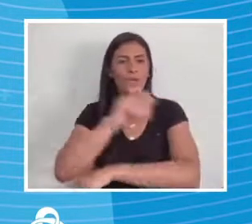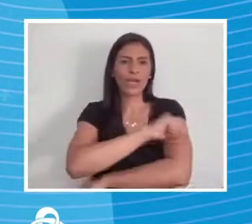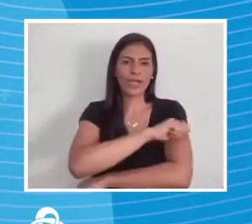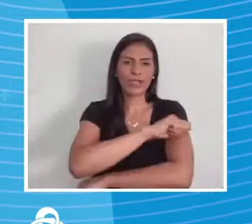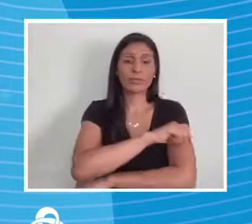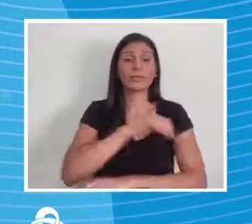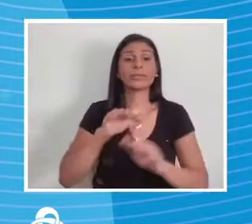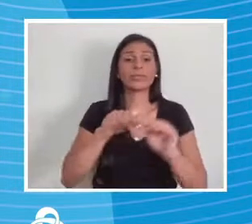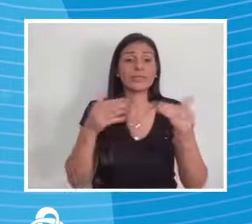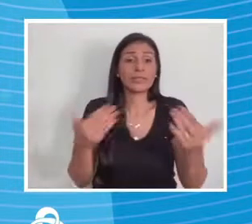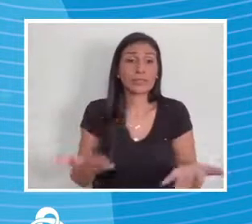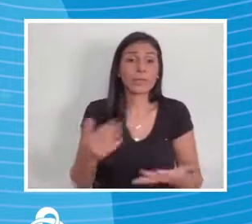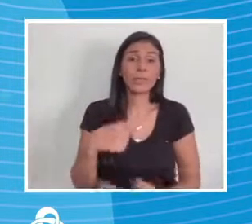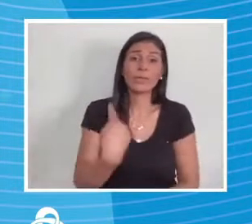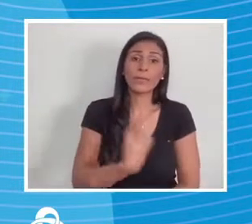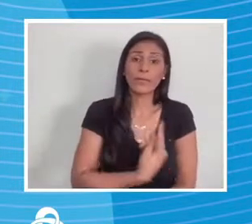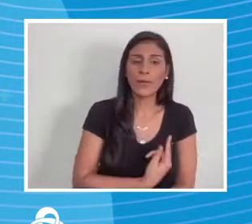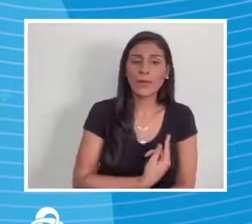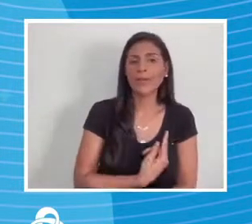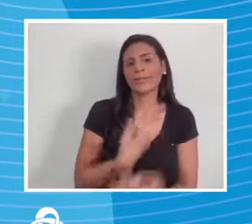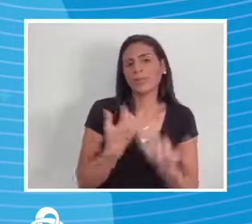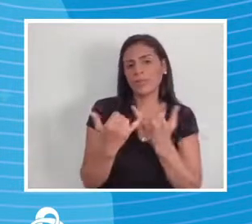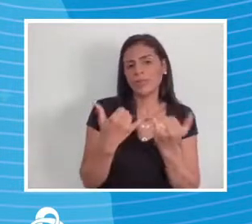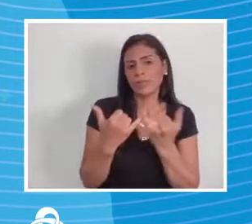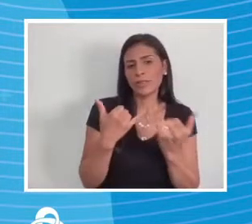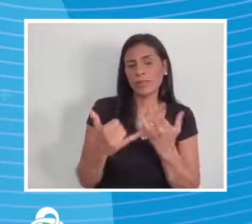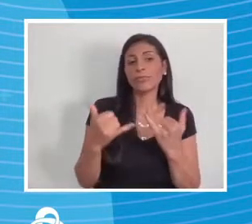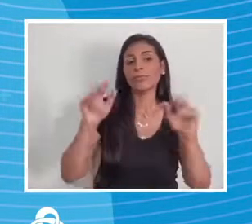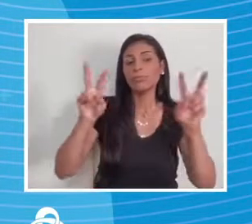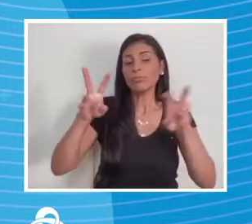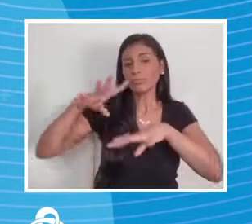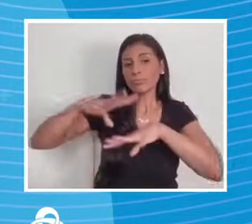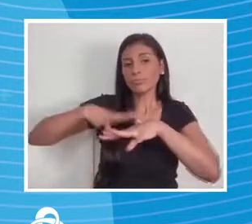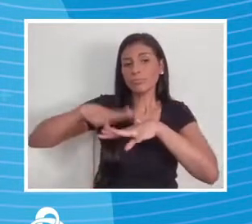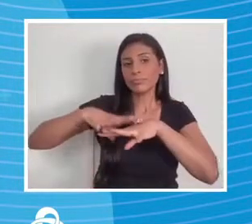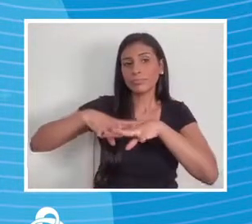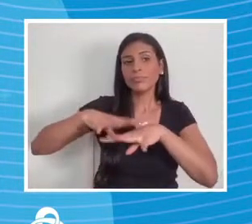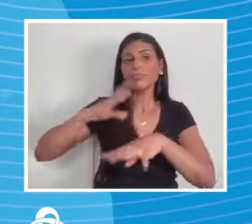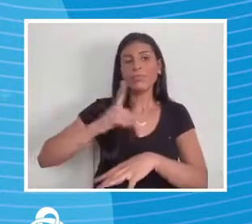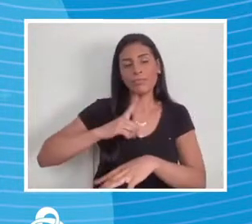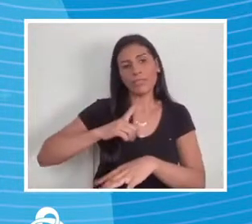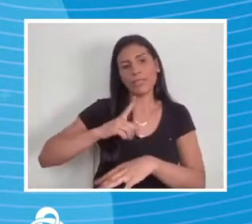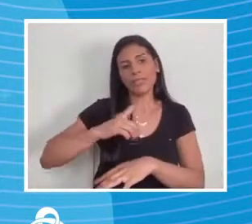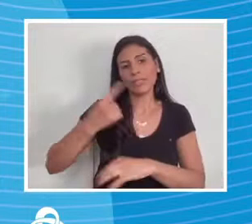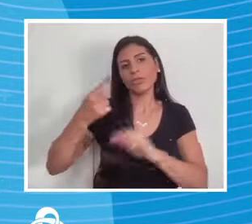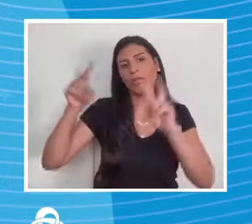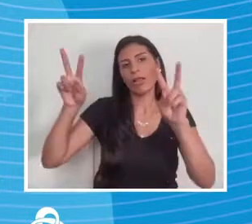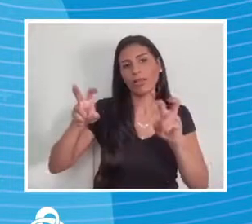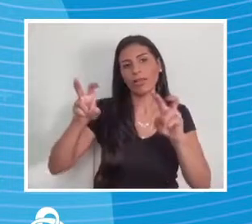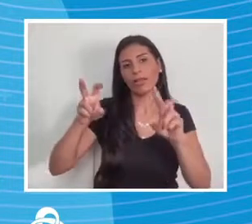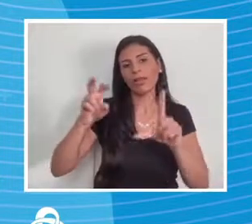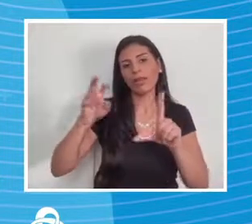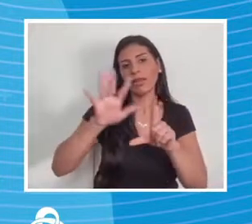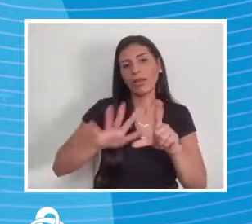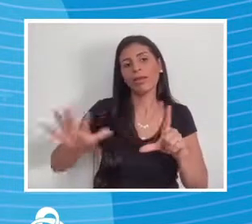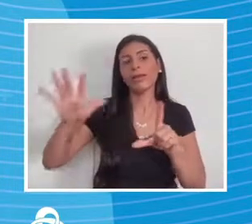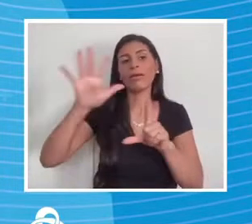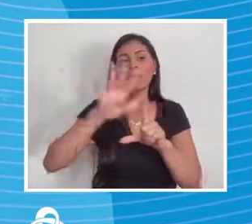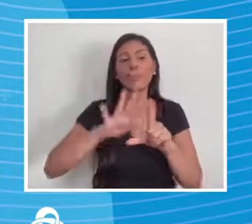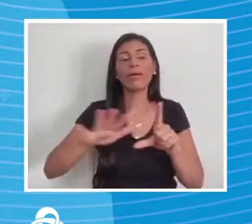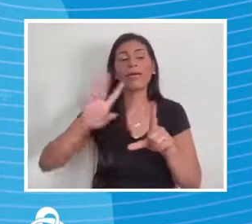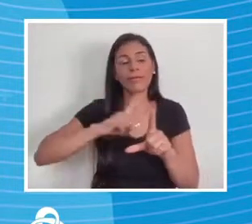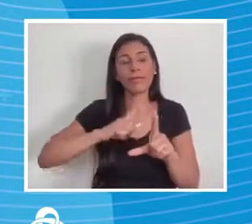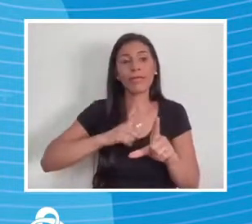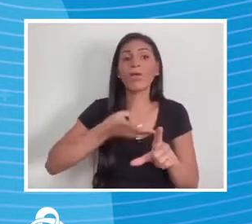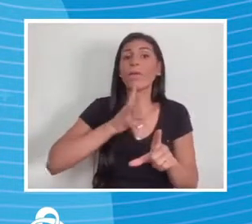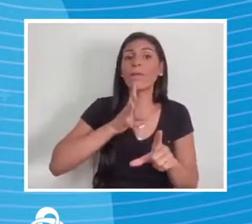que tem, no caso da matemática, um grande saber, que seria esse apanhado de tudo que envolve, por exemplo, relações não